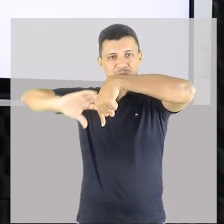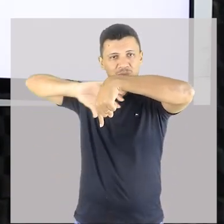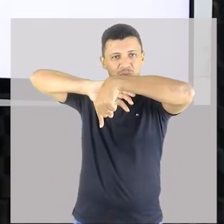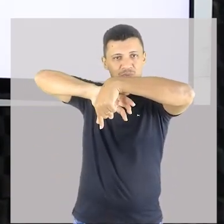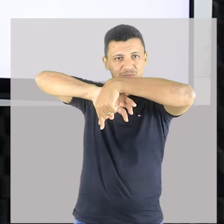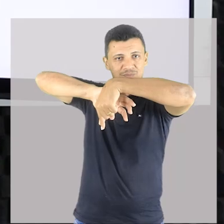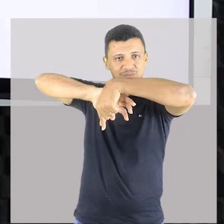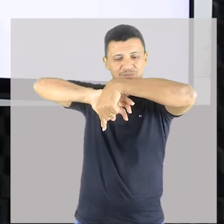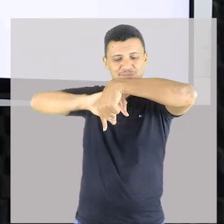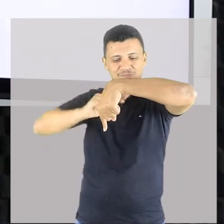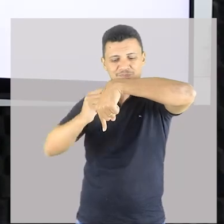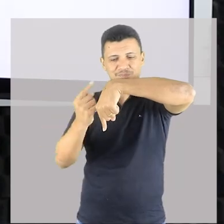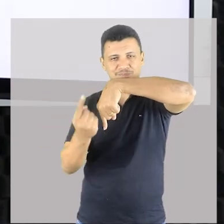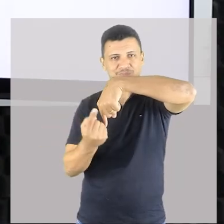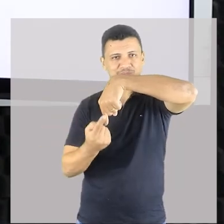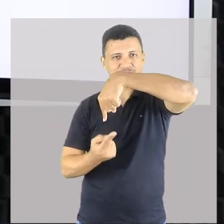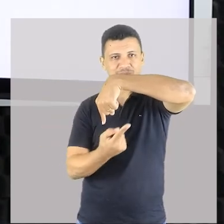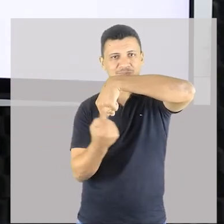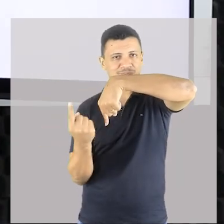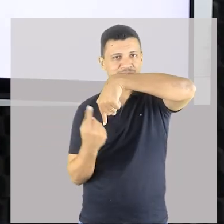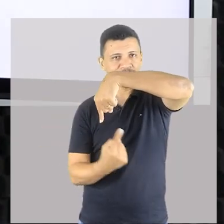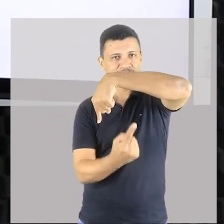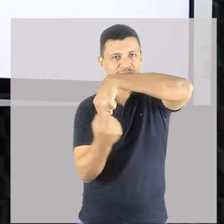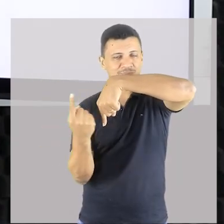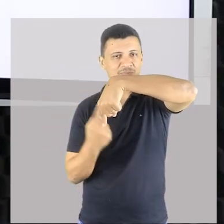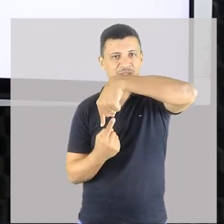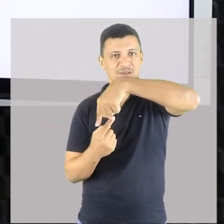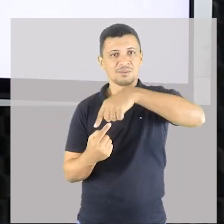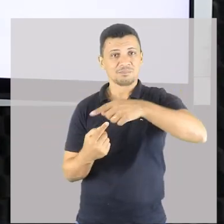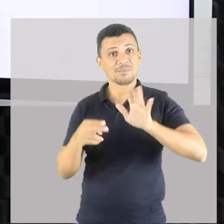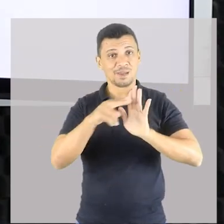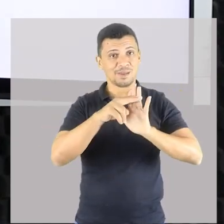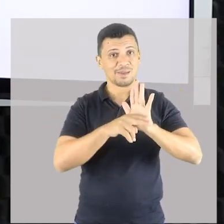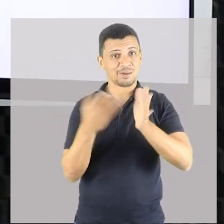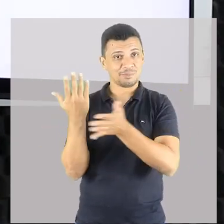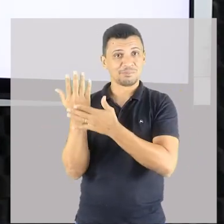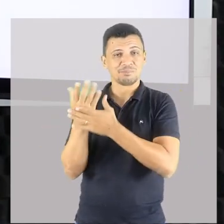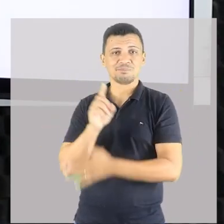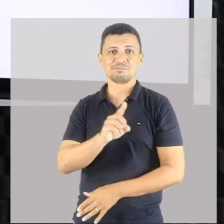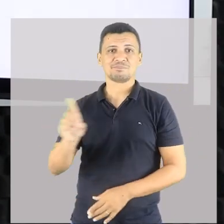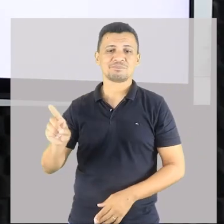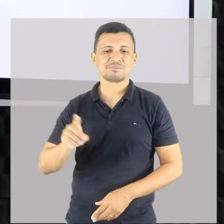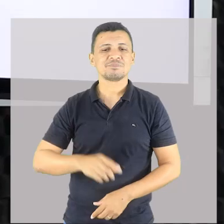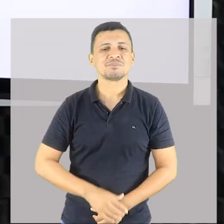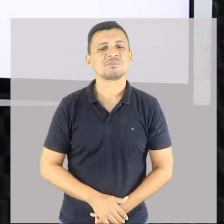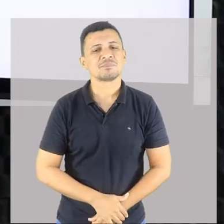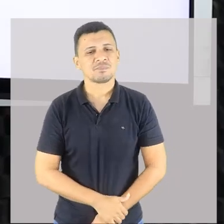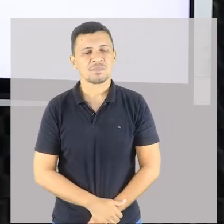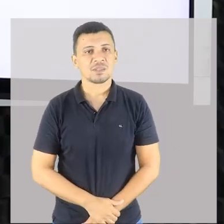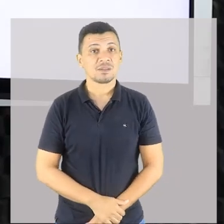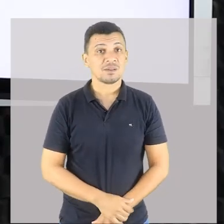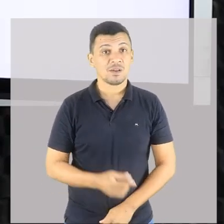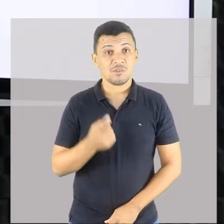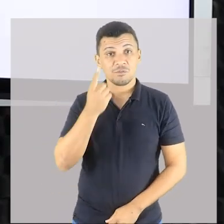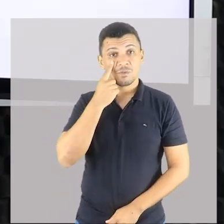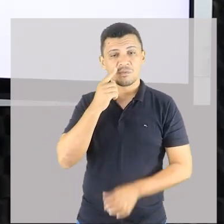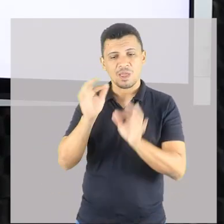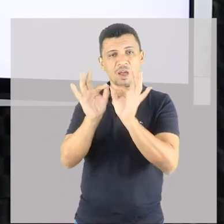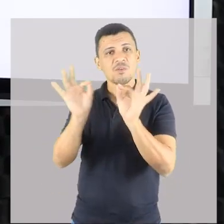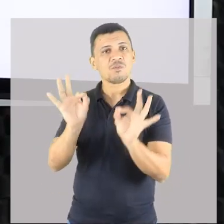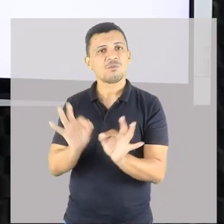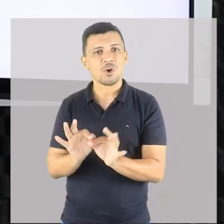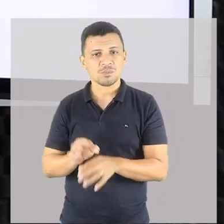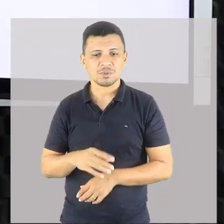sentido. Belezinha? Regra da mão direita. Para saber apenas o sentido. Agora vamos para a fórmula.